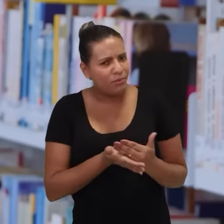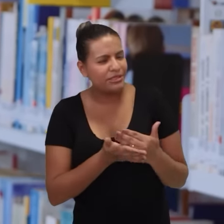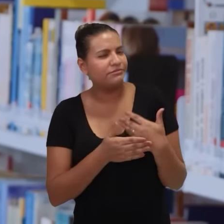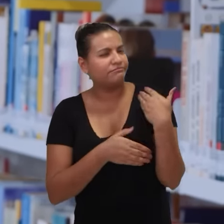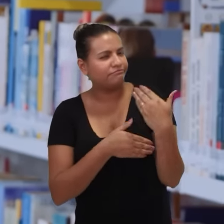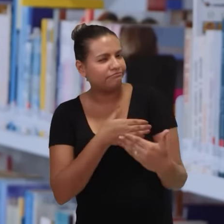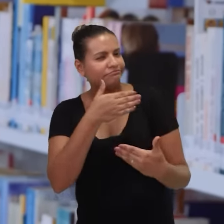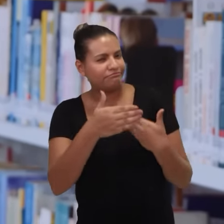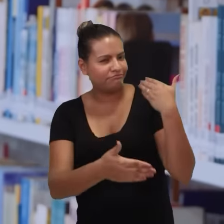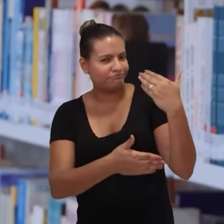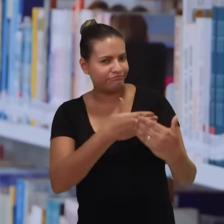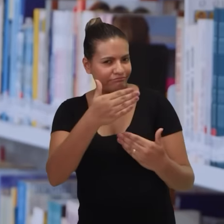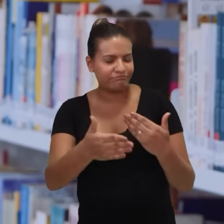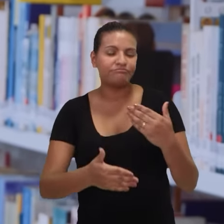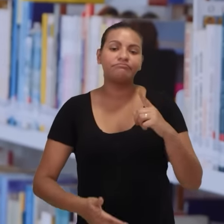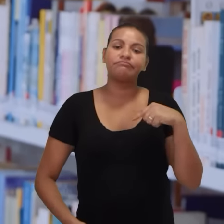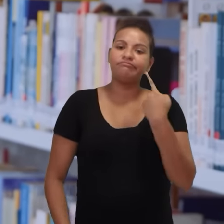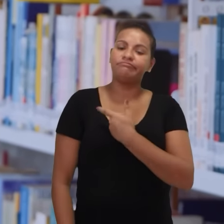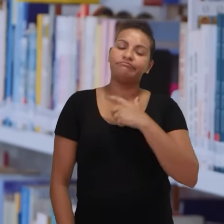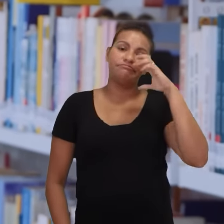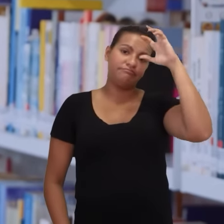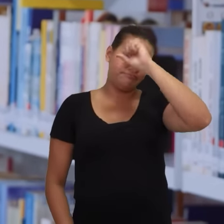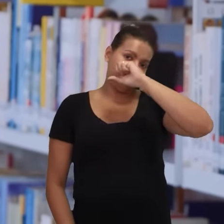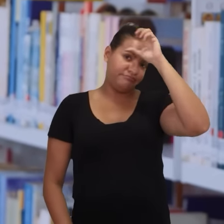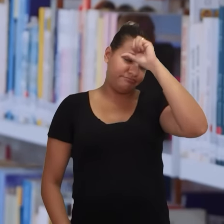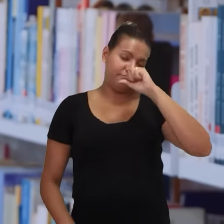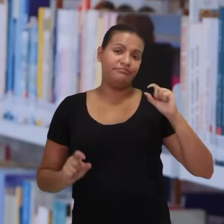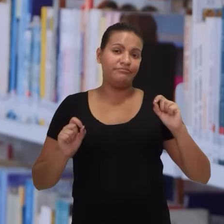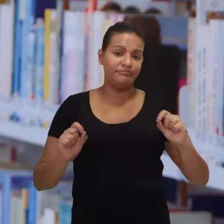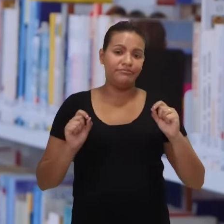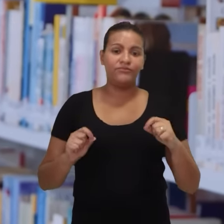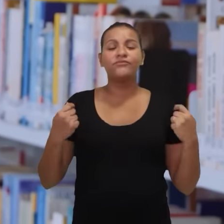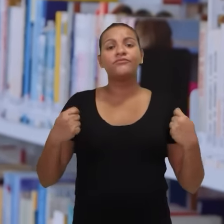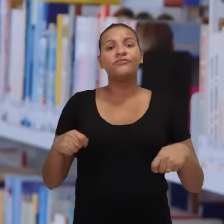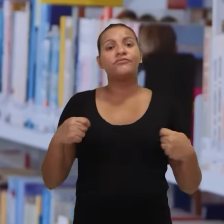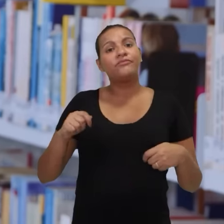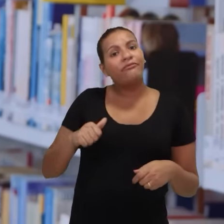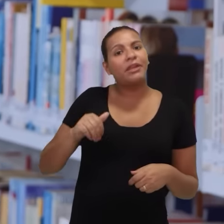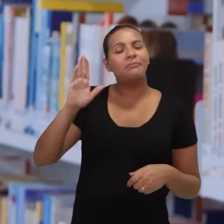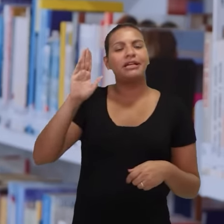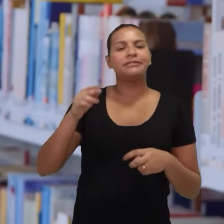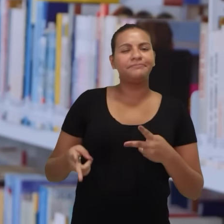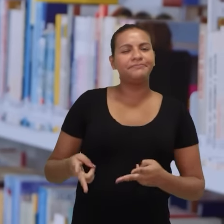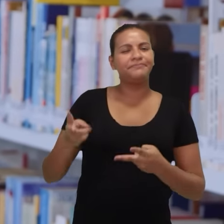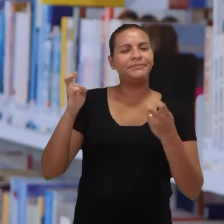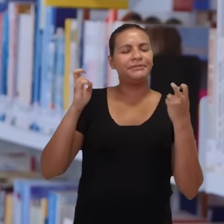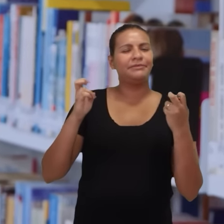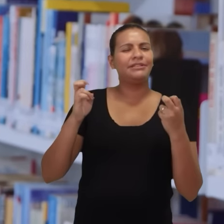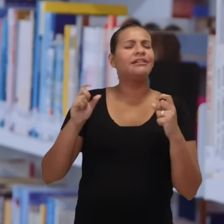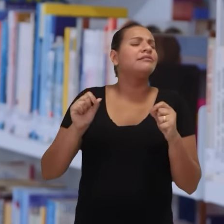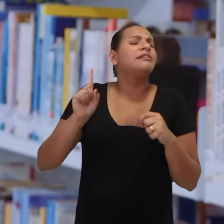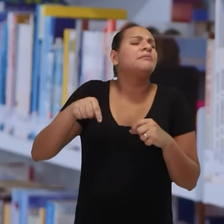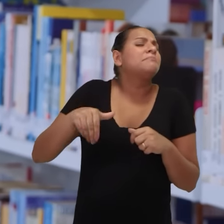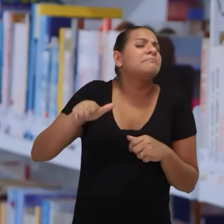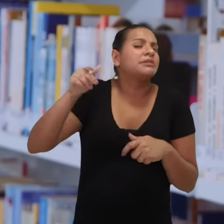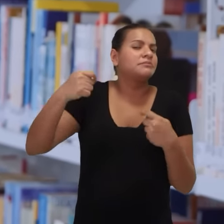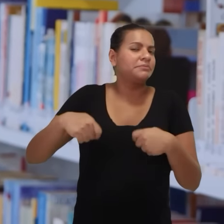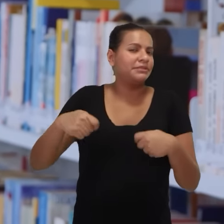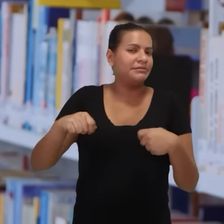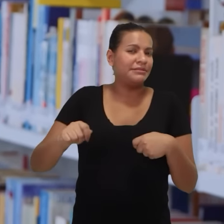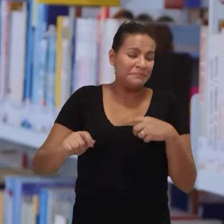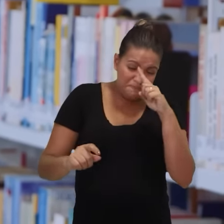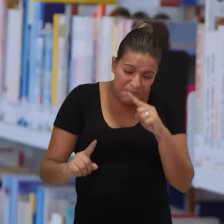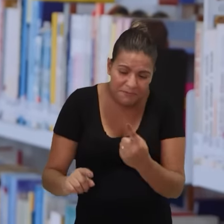que a gente aprendeu foi que a gente sempre tem que olhar para quem precisa mais, em primeiro lugar. E depois a gente vai